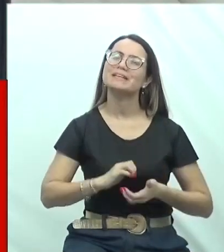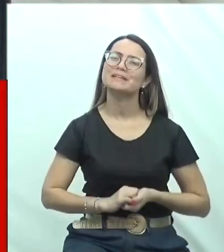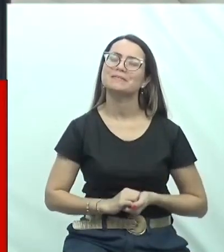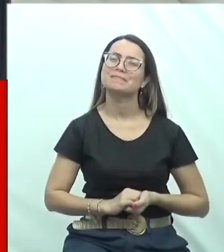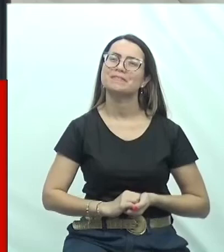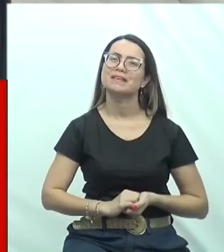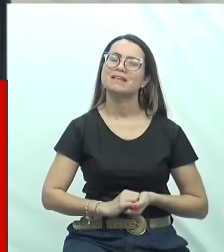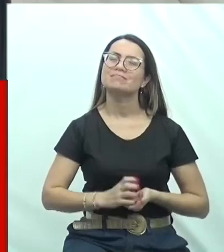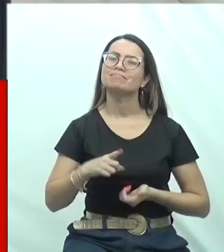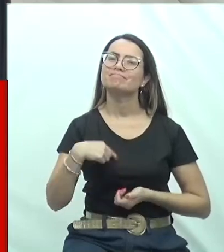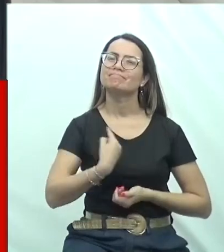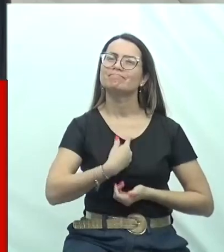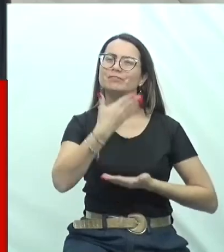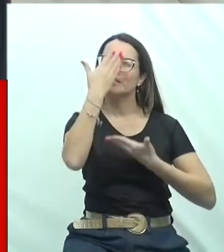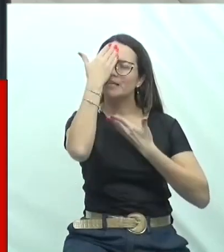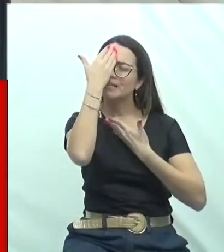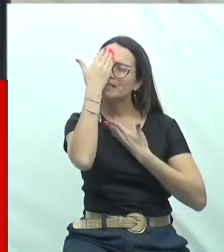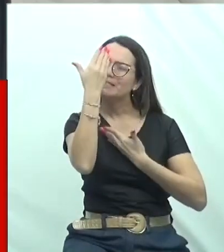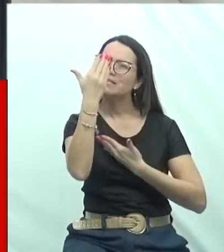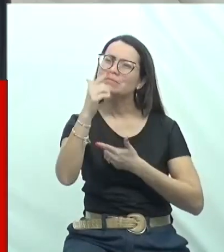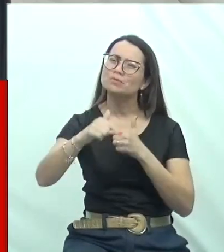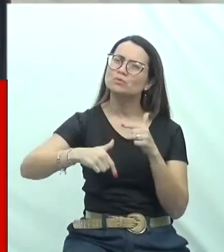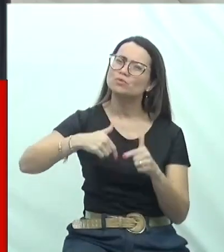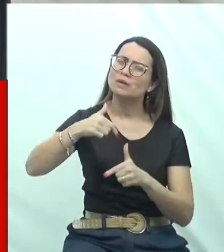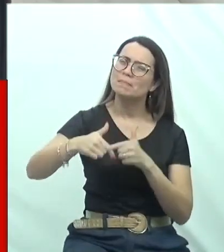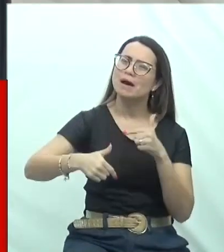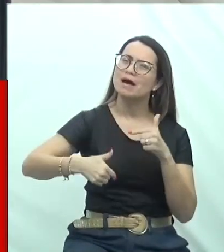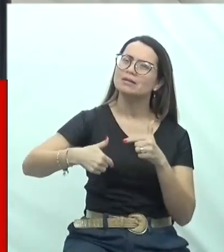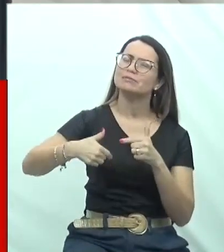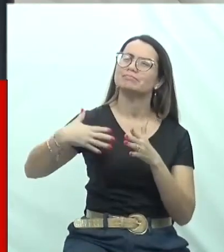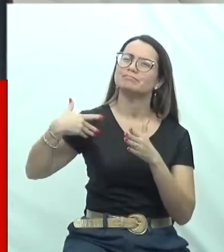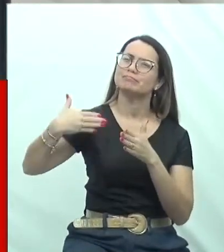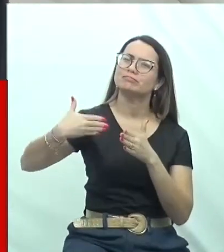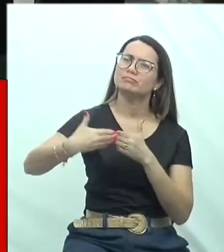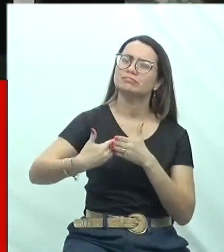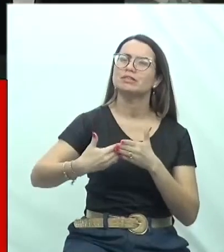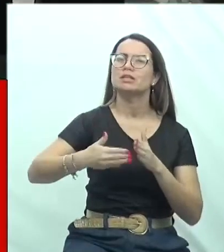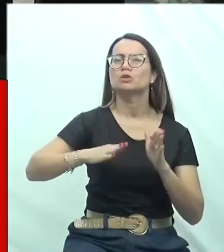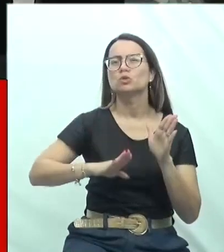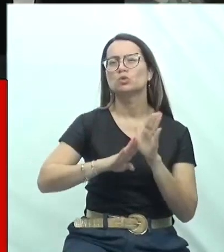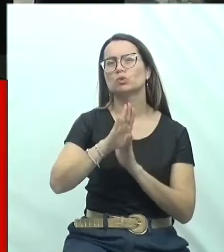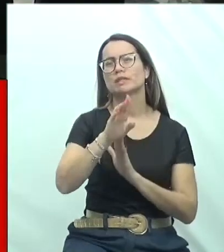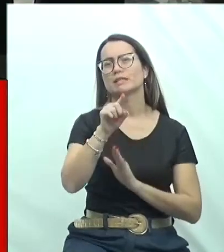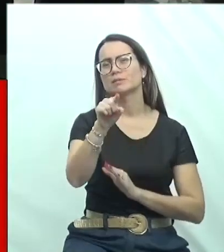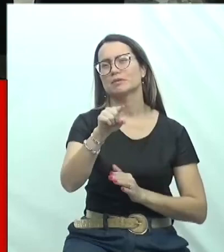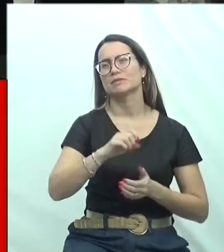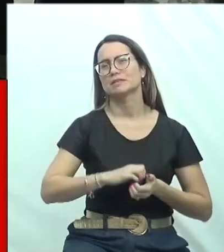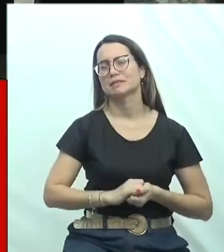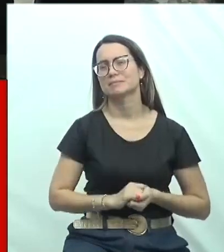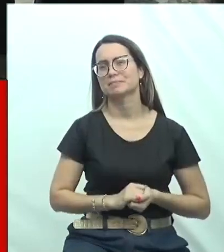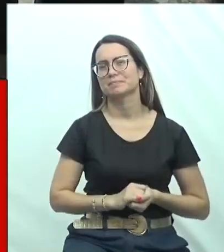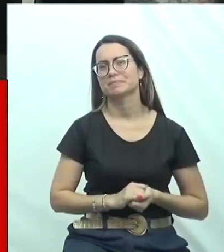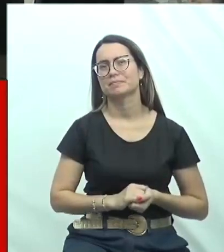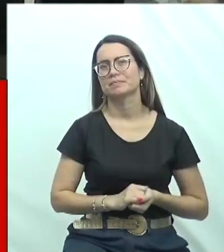agradece toda a sua atuação durante esse tempo. Sucesso para o senhor. Tá bom?